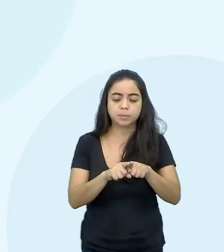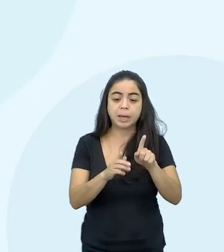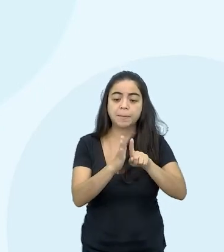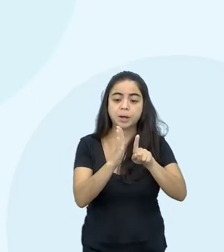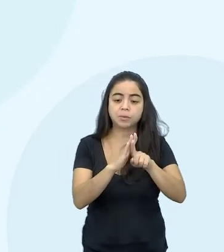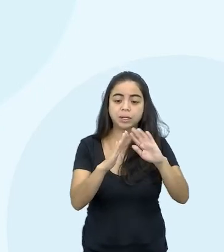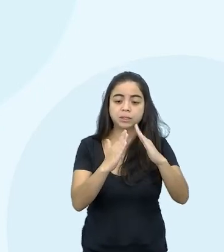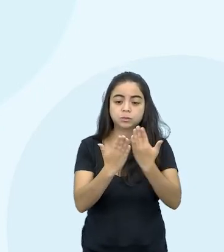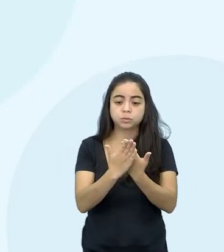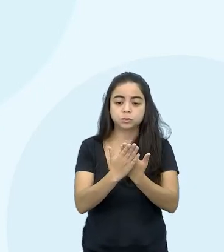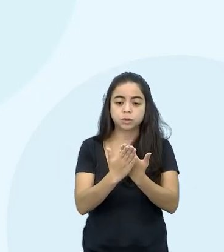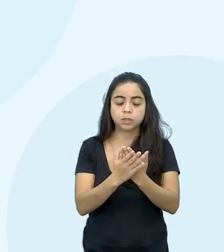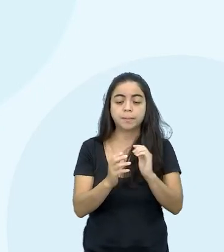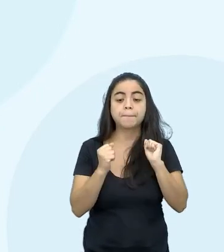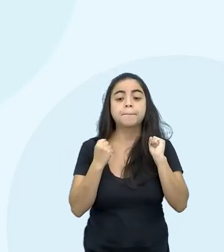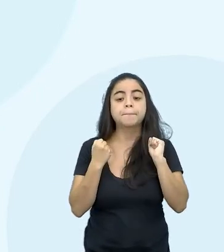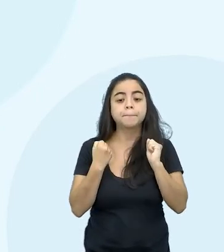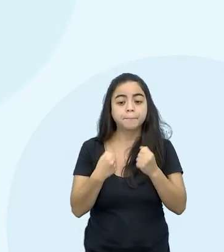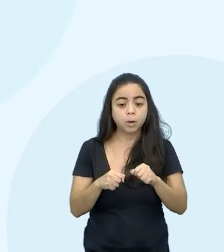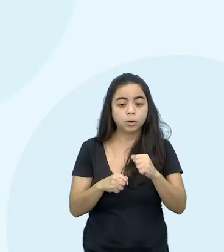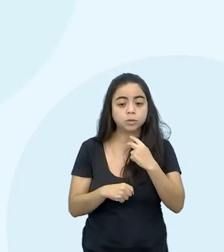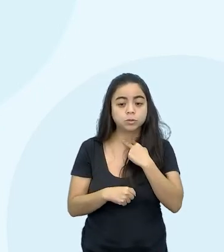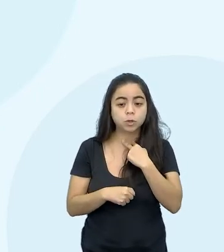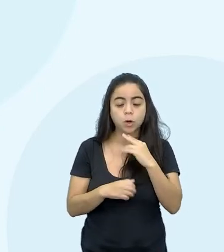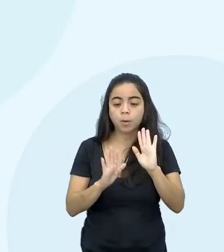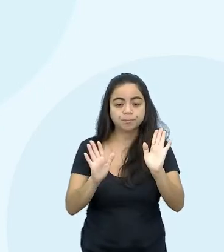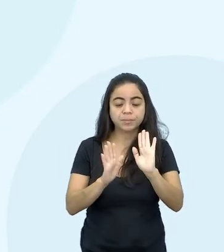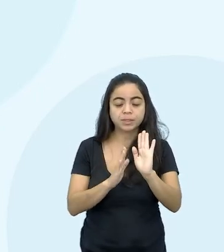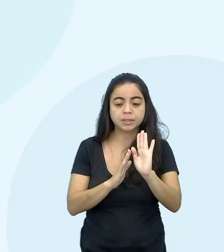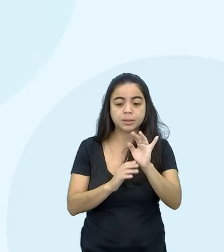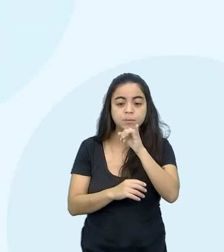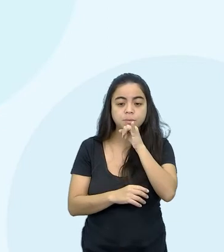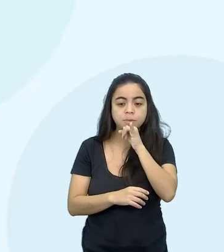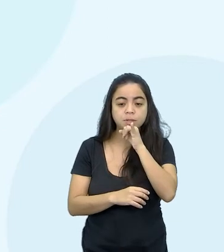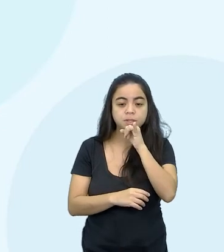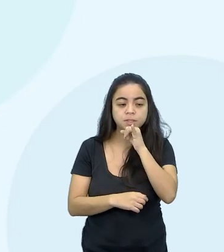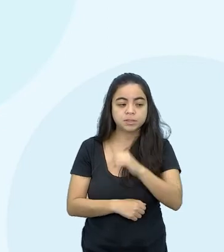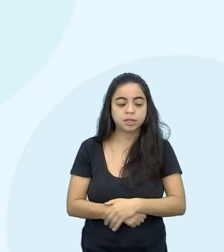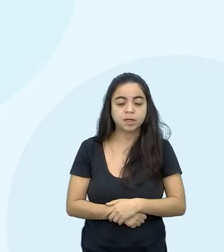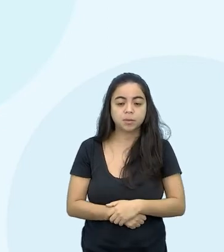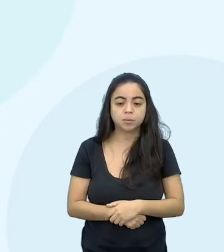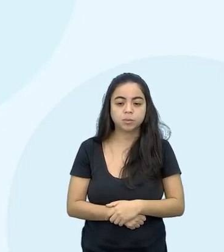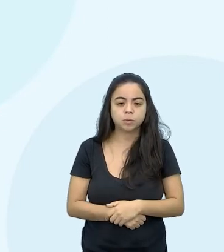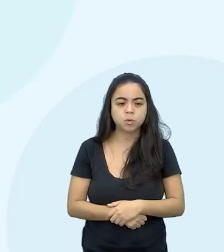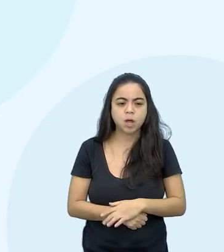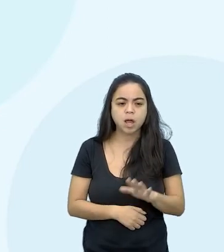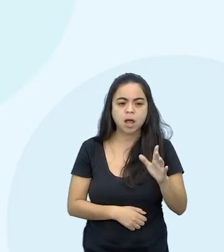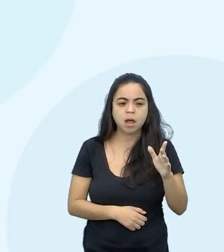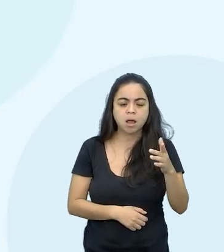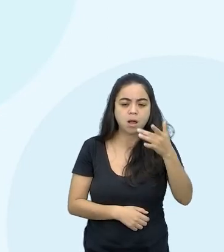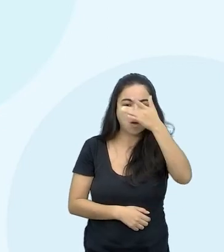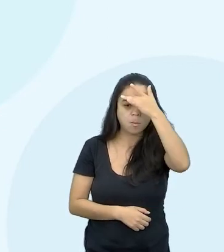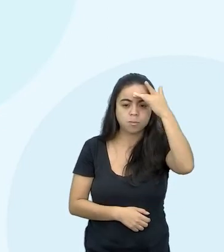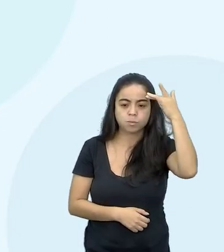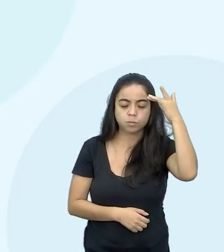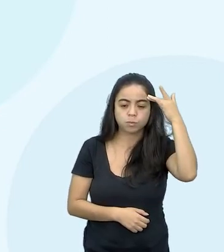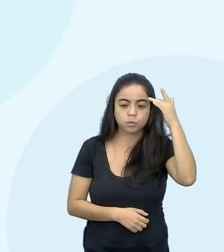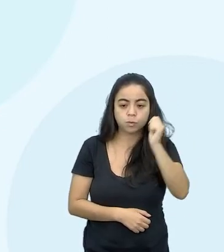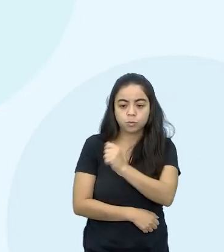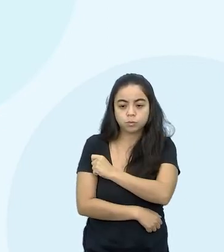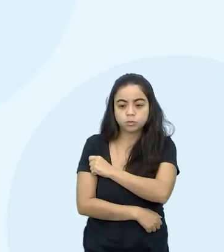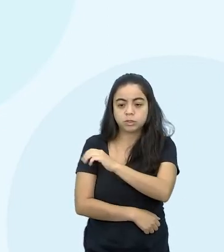pode acontecer muito bem de uma escola ter um perfil de estudantes homogêneo, né? Que as pessoas